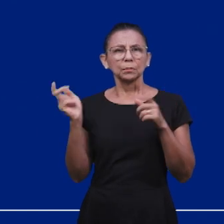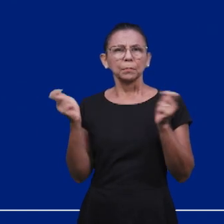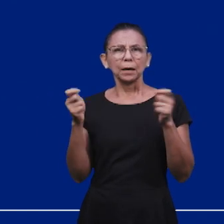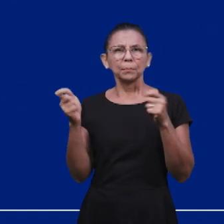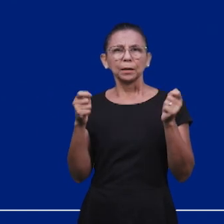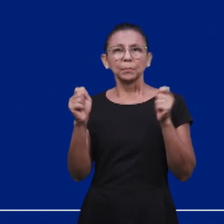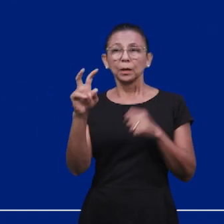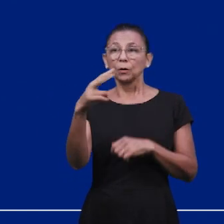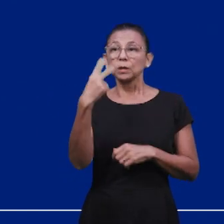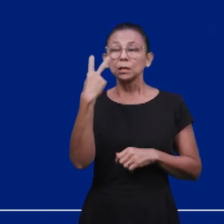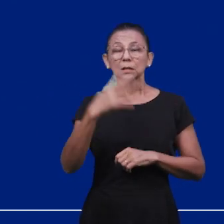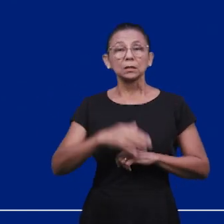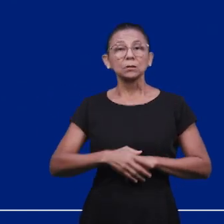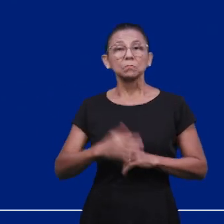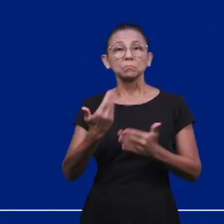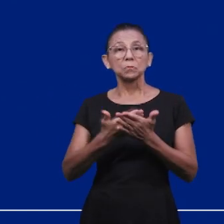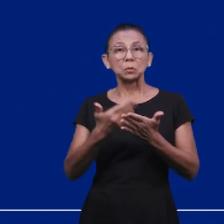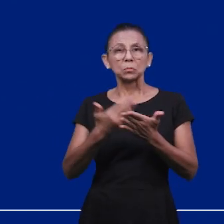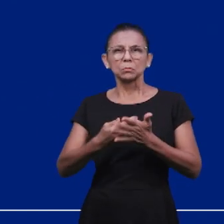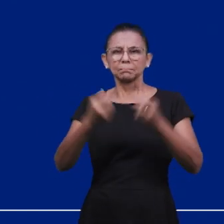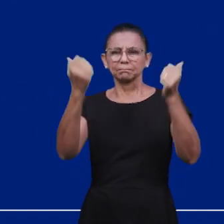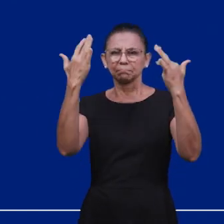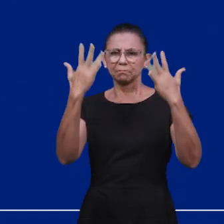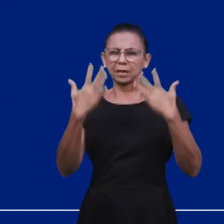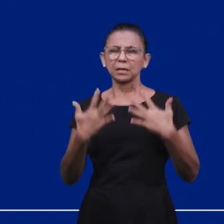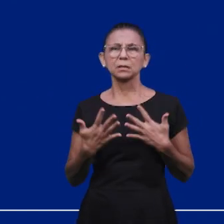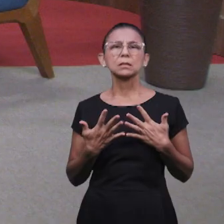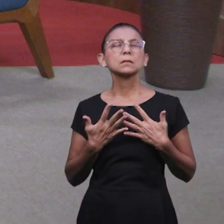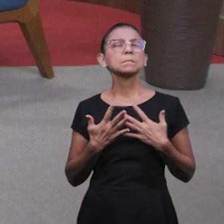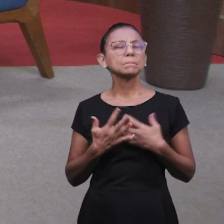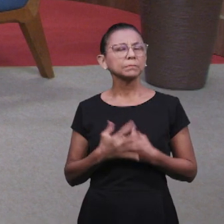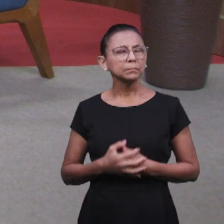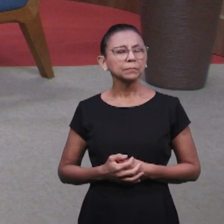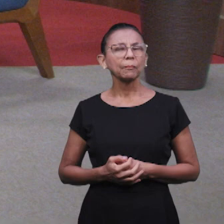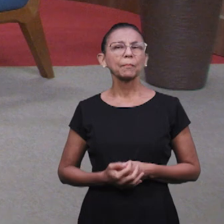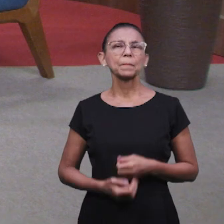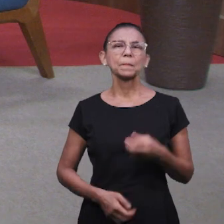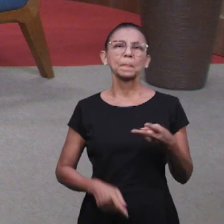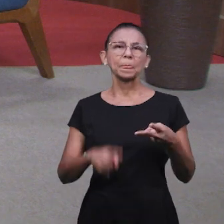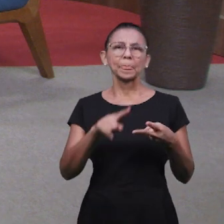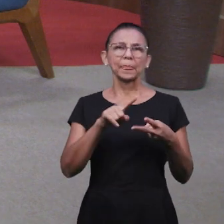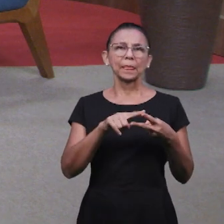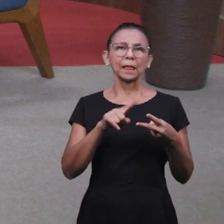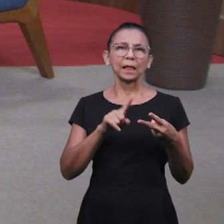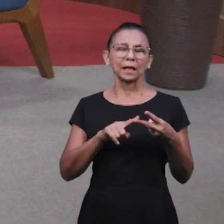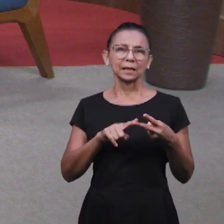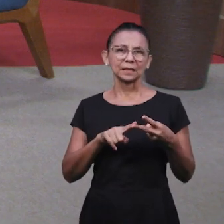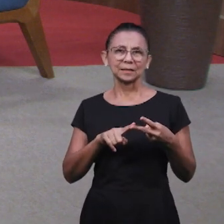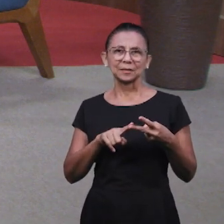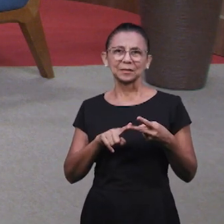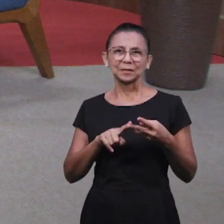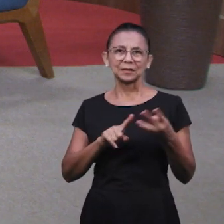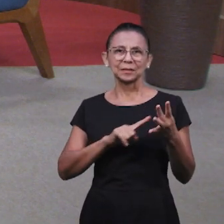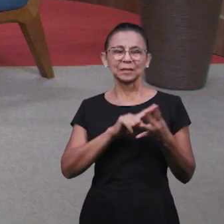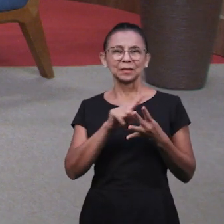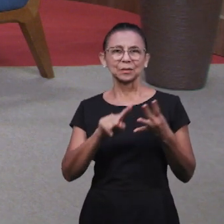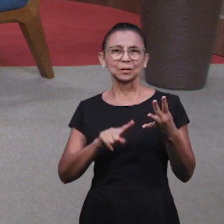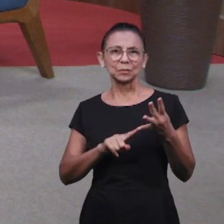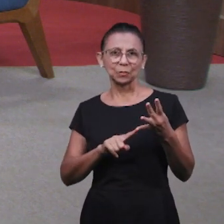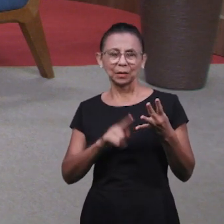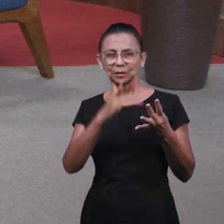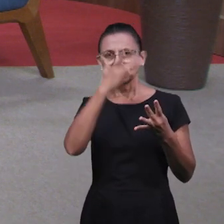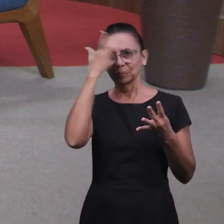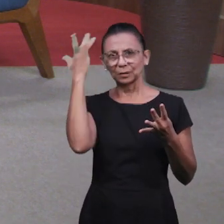muitas bênçãos através dos estudos. Glória a Jesus. Eu quero agradecer aqui a Lourdes, ao Joelton, ao Elton